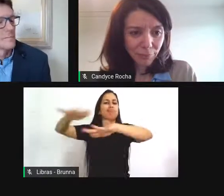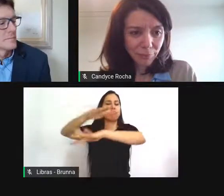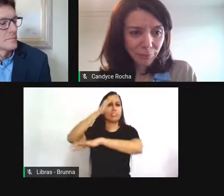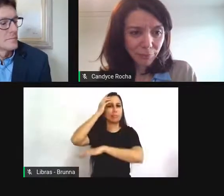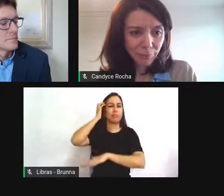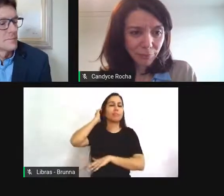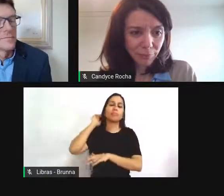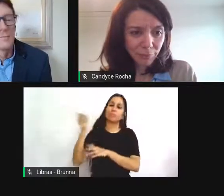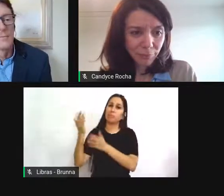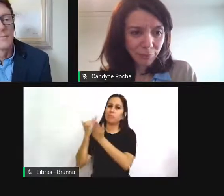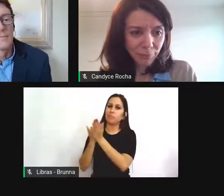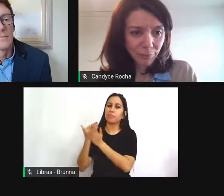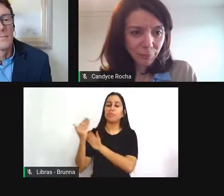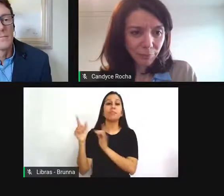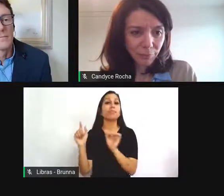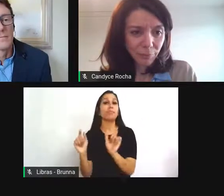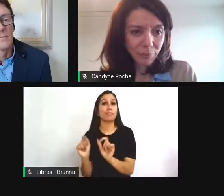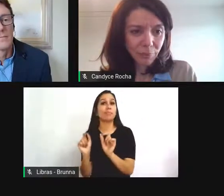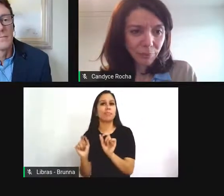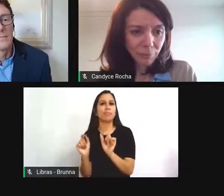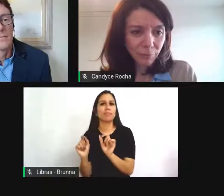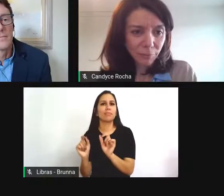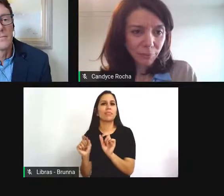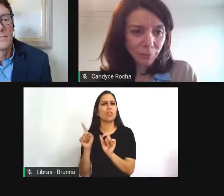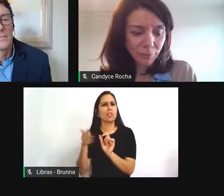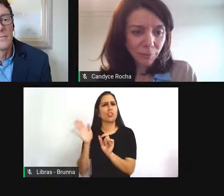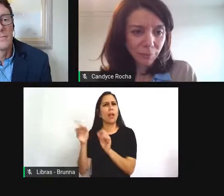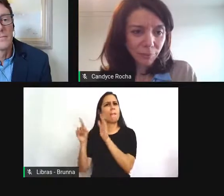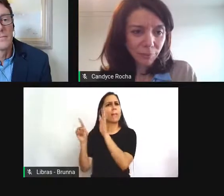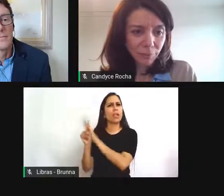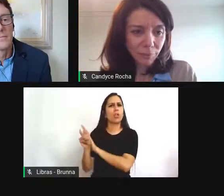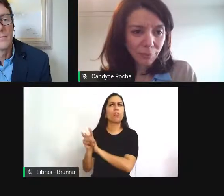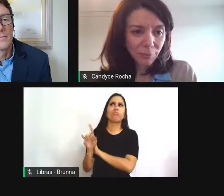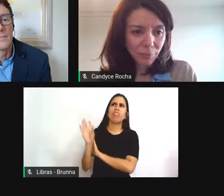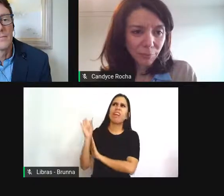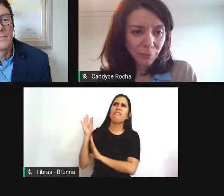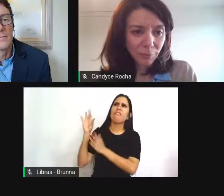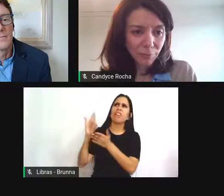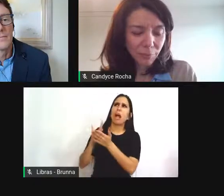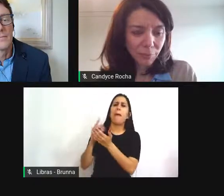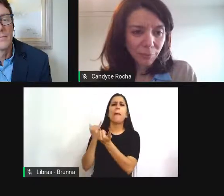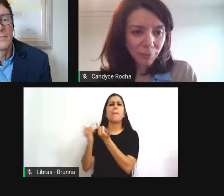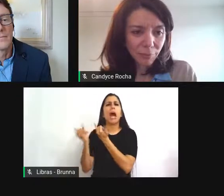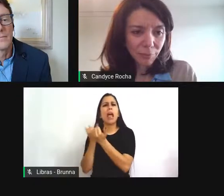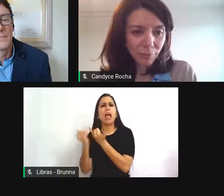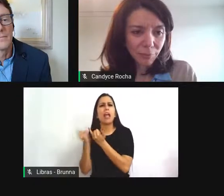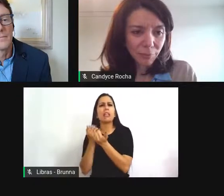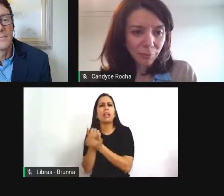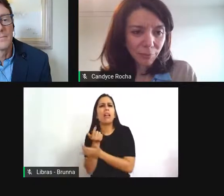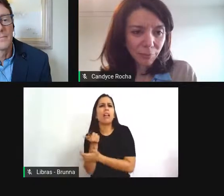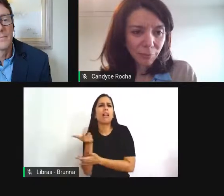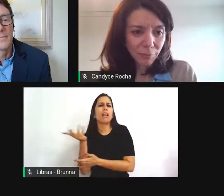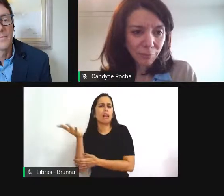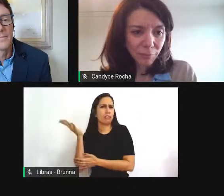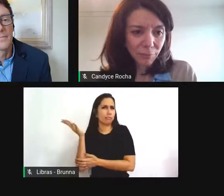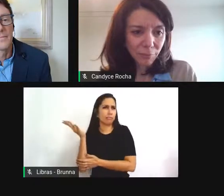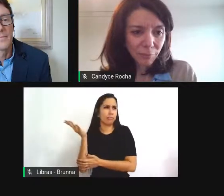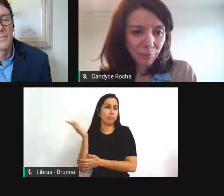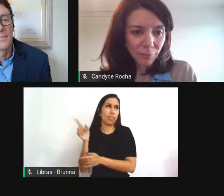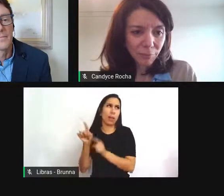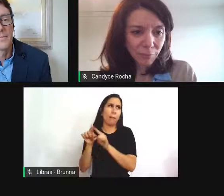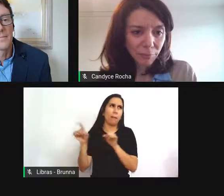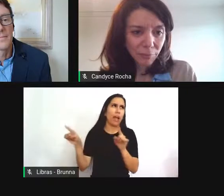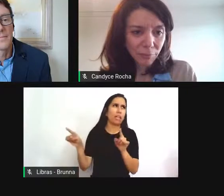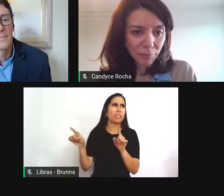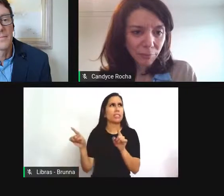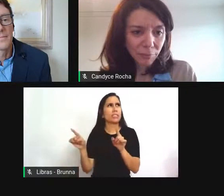o que você me perguntou. De fato, parece muita coisa, né? Mas parece muita